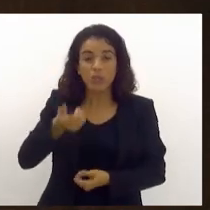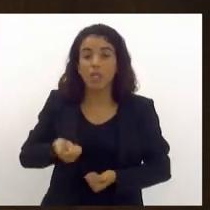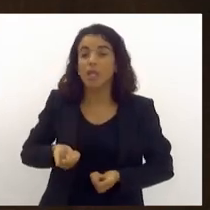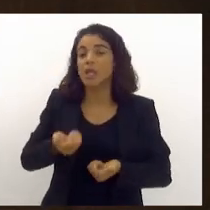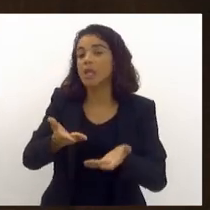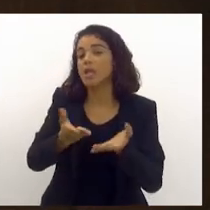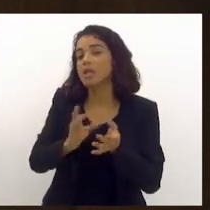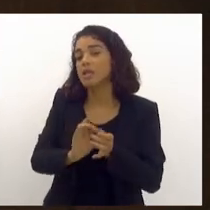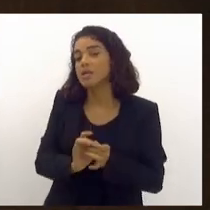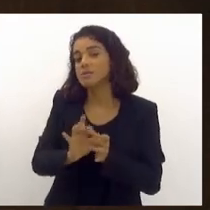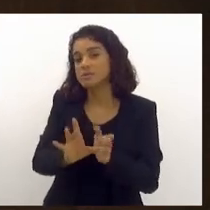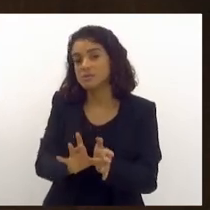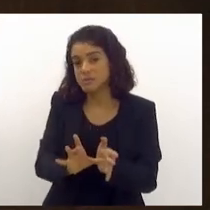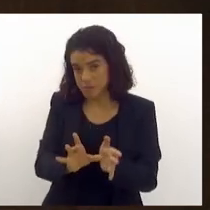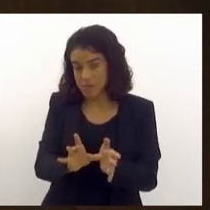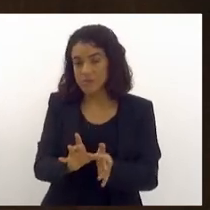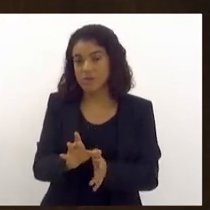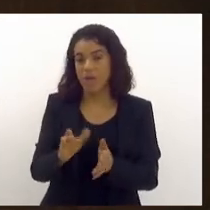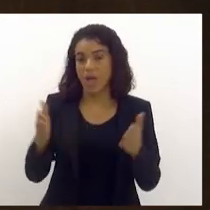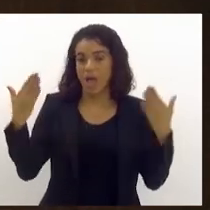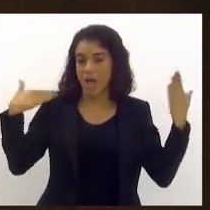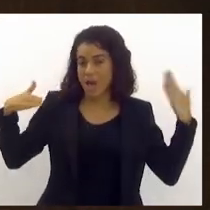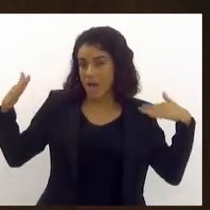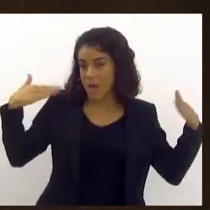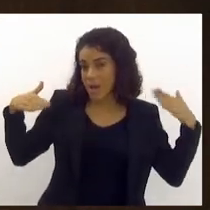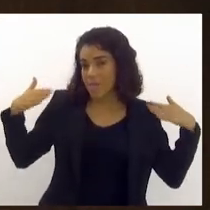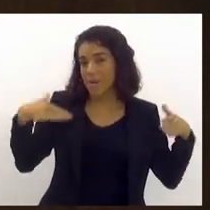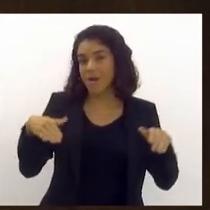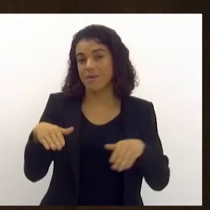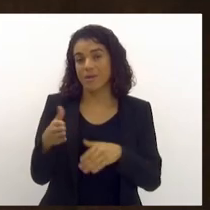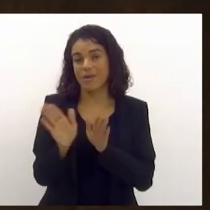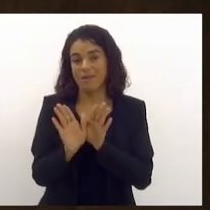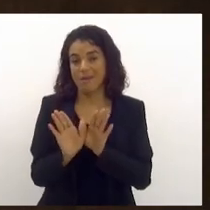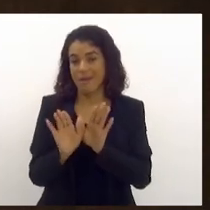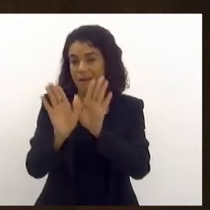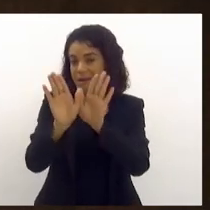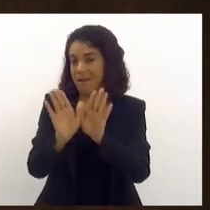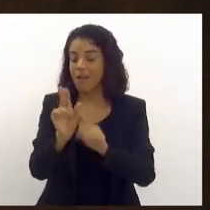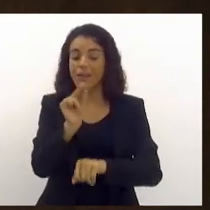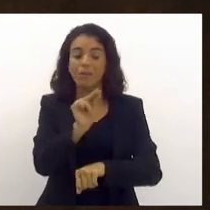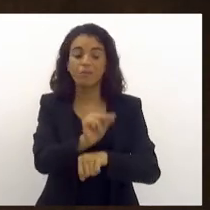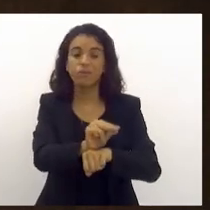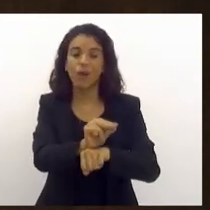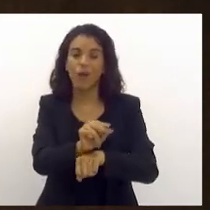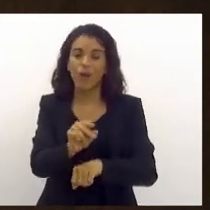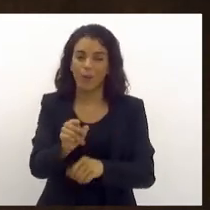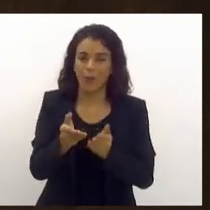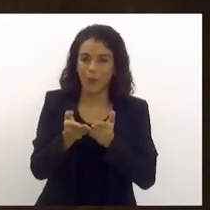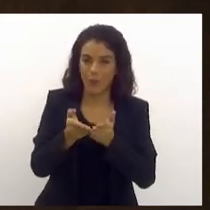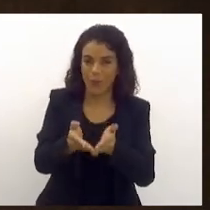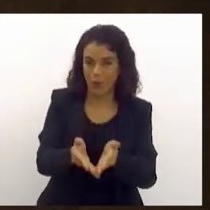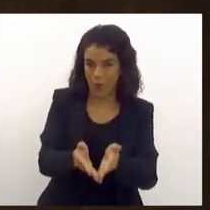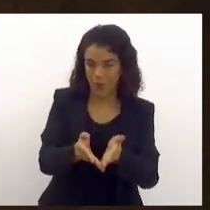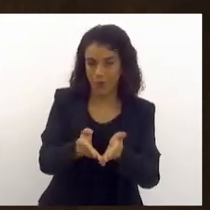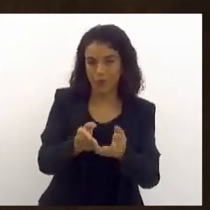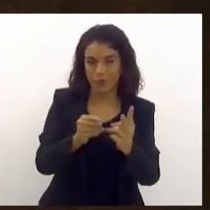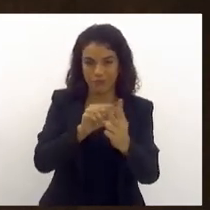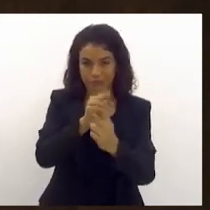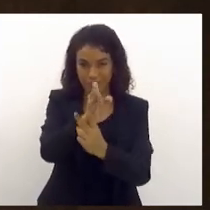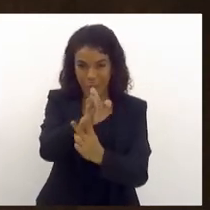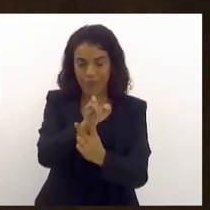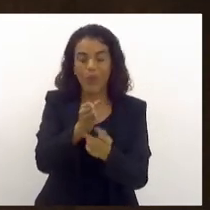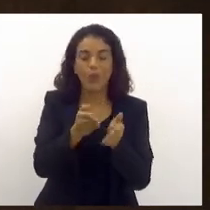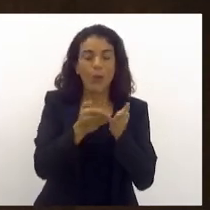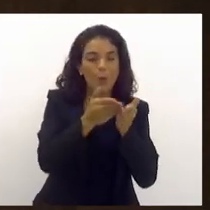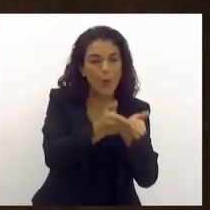disposição a Marinha e a Aeronáutica para cuidar do porto do Rio, aliás, dos portos. Para concluir, e também, por